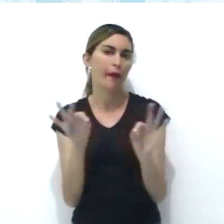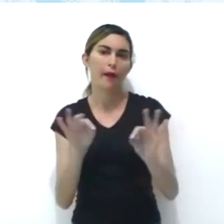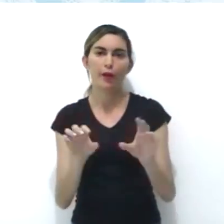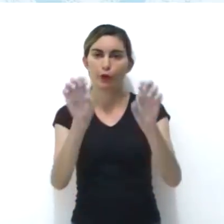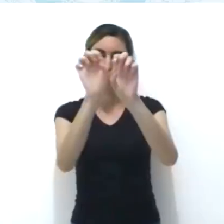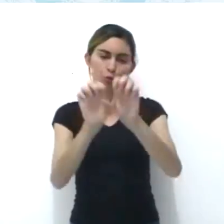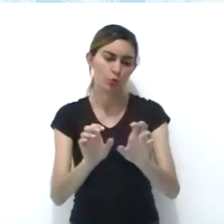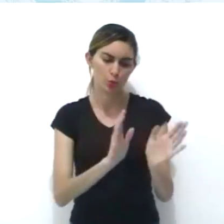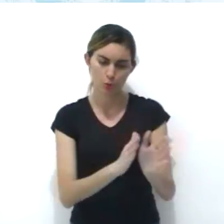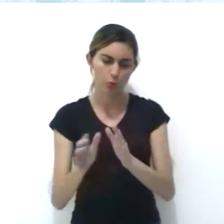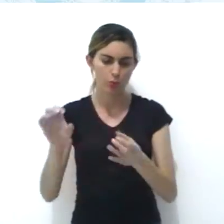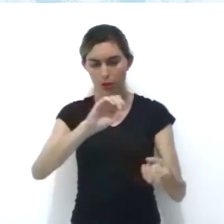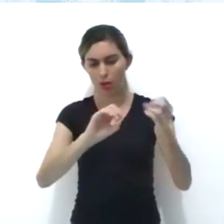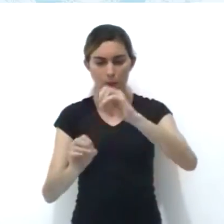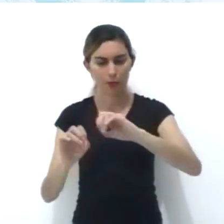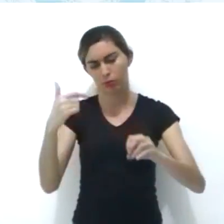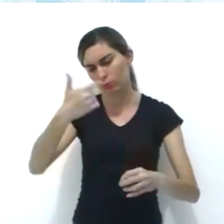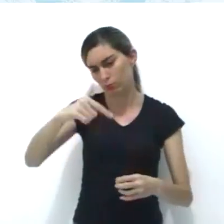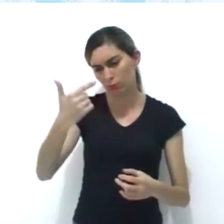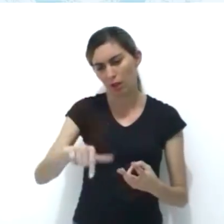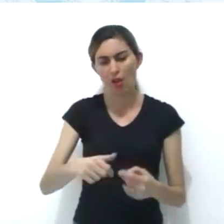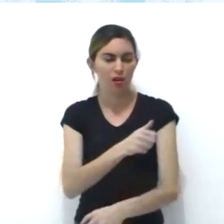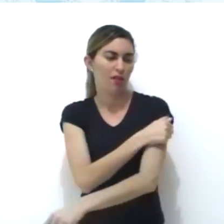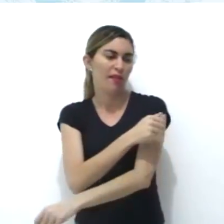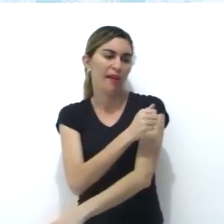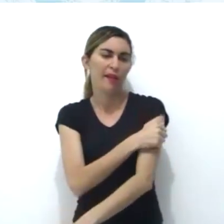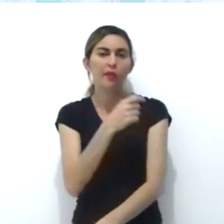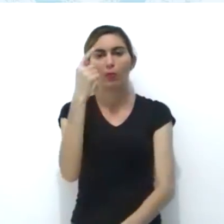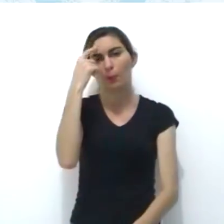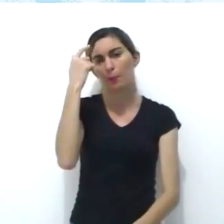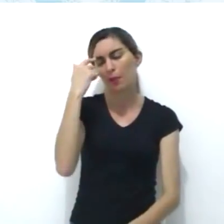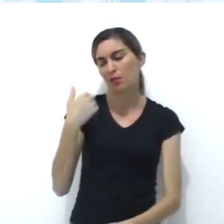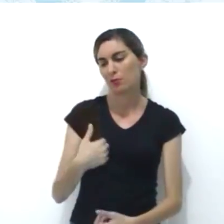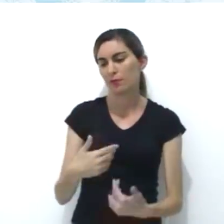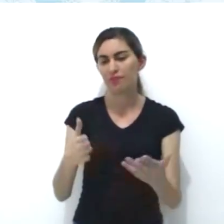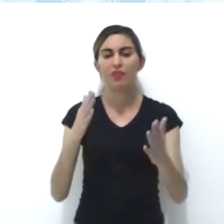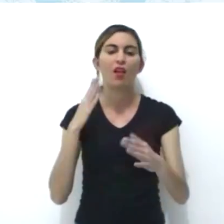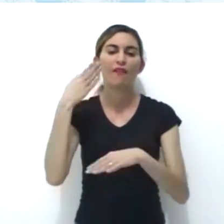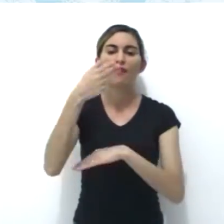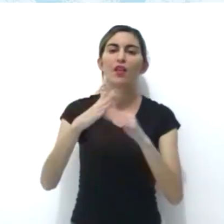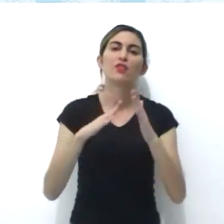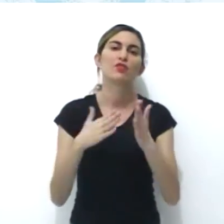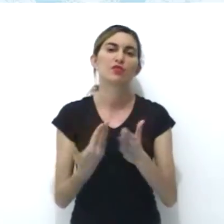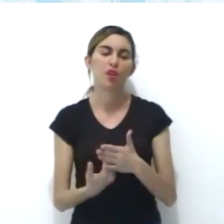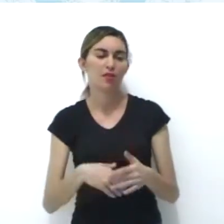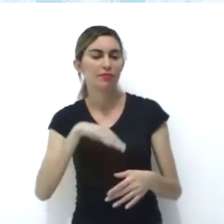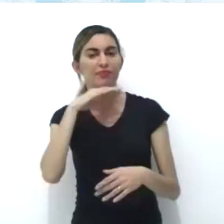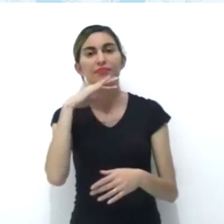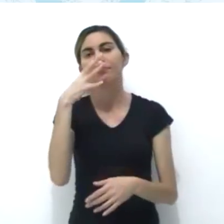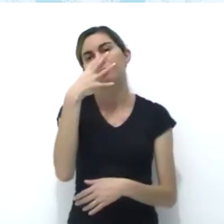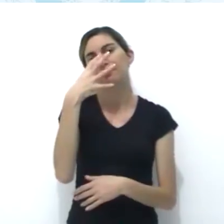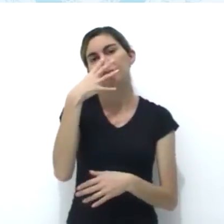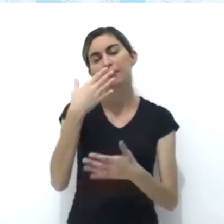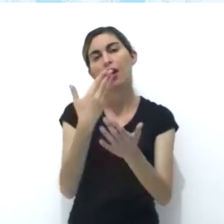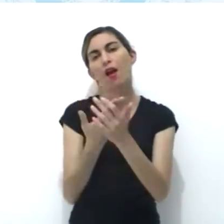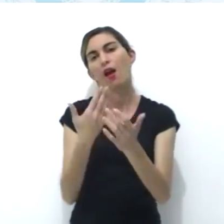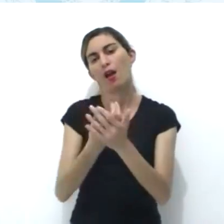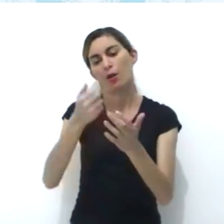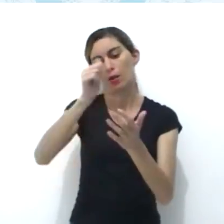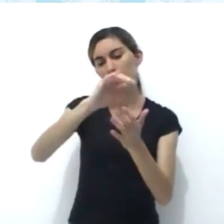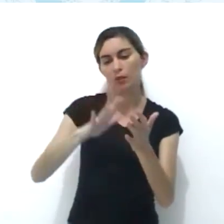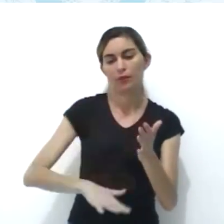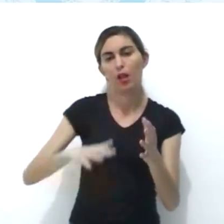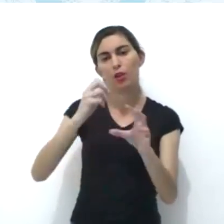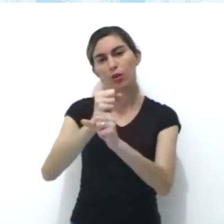né? Falta estrutura, não tem laboratório, né? Os alunos pensam que ir à escola é só para assistir aula, fazer